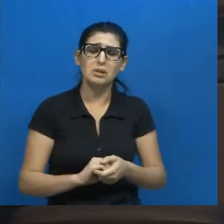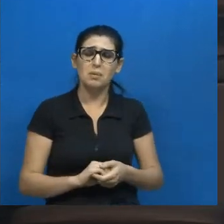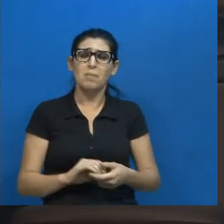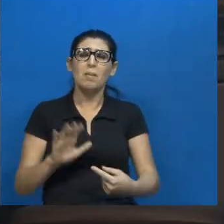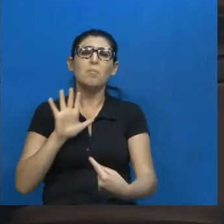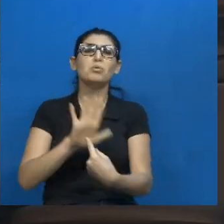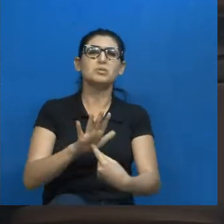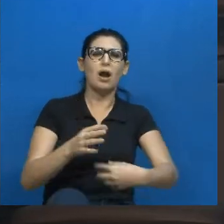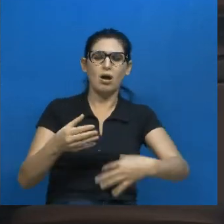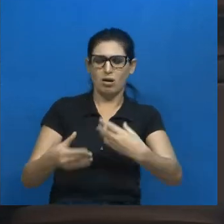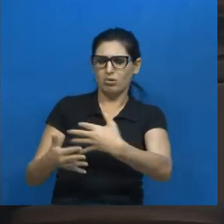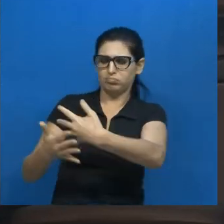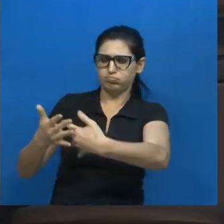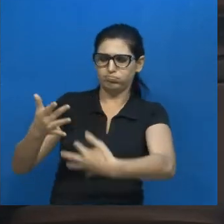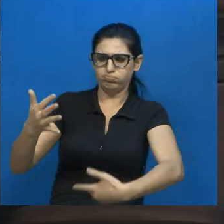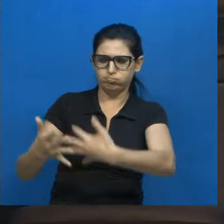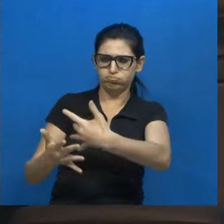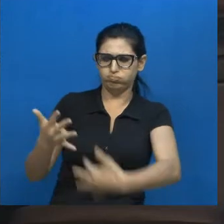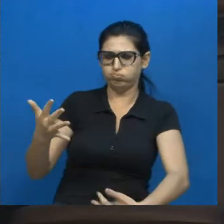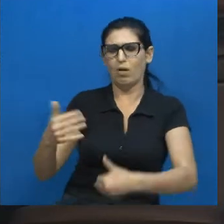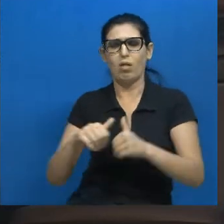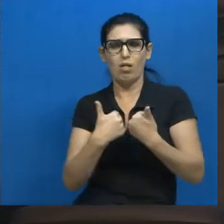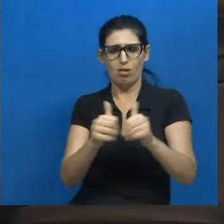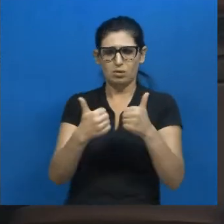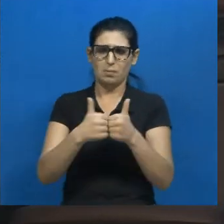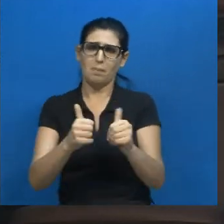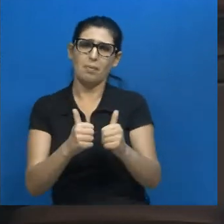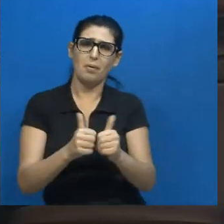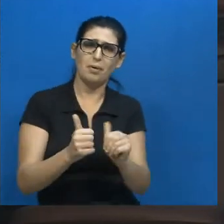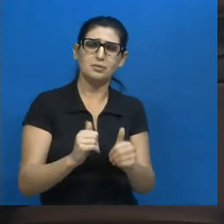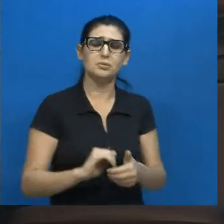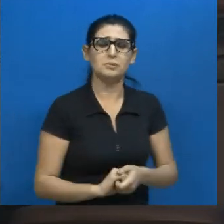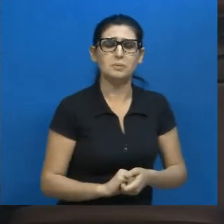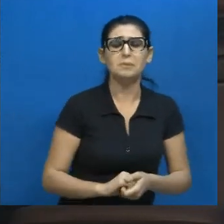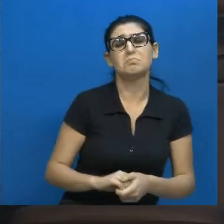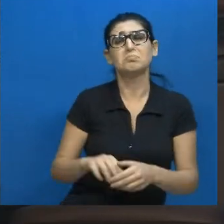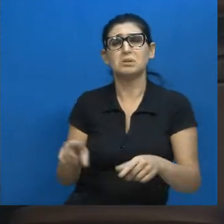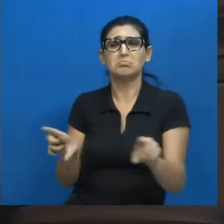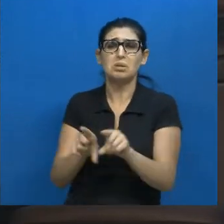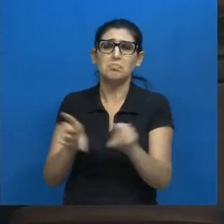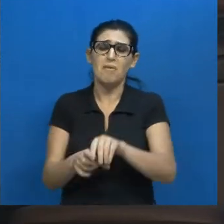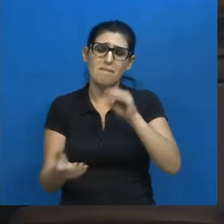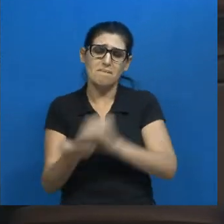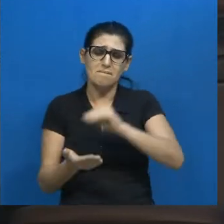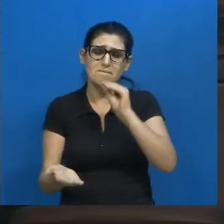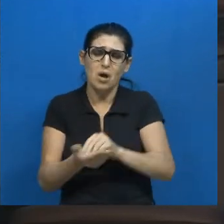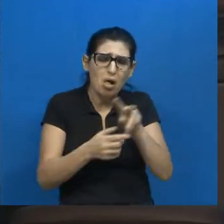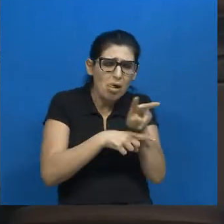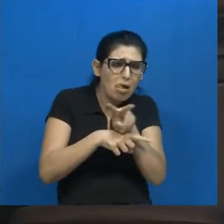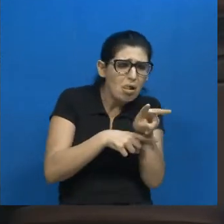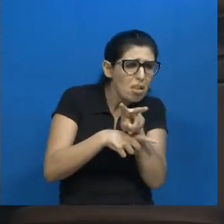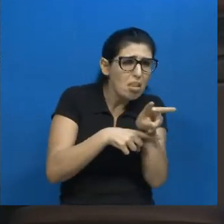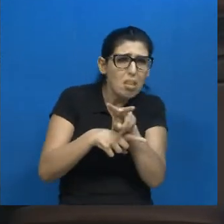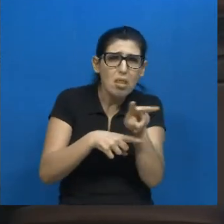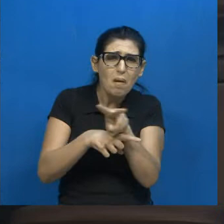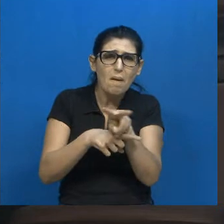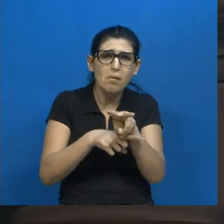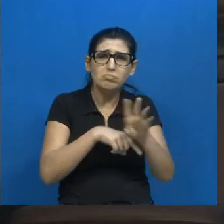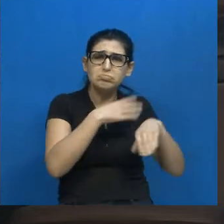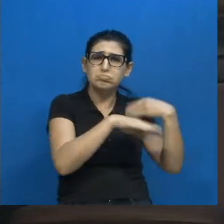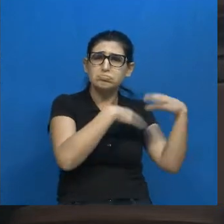apresentados pela concessionária do transporte, inclusive pela falta de auditorias ao longo destas